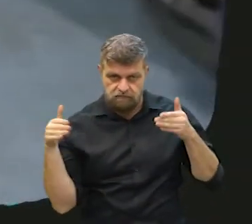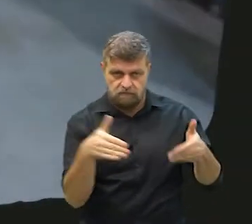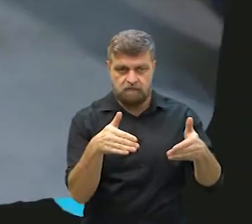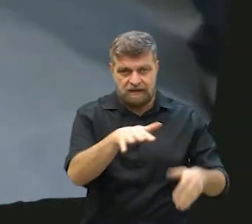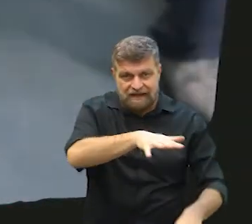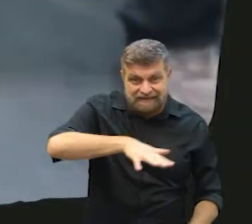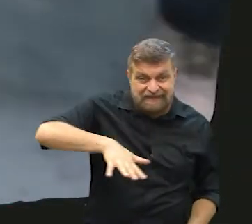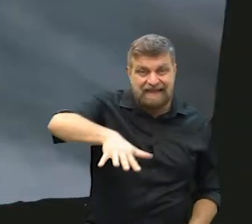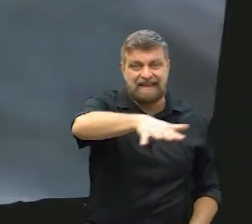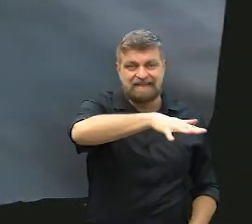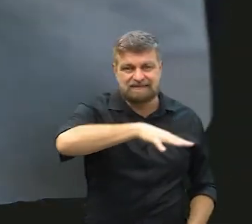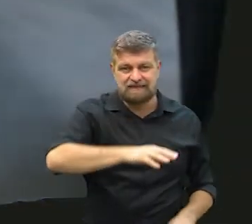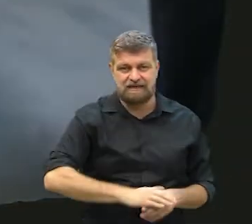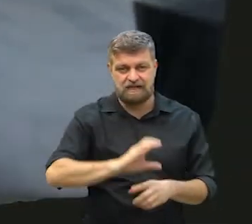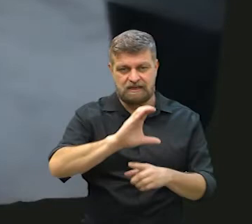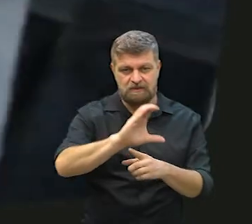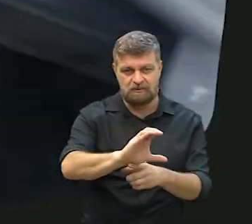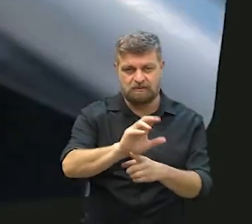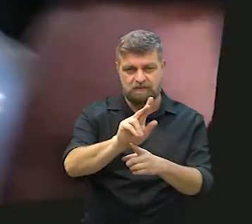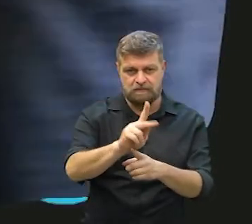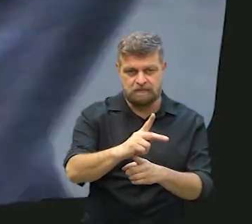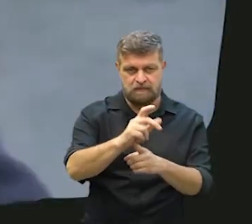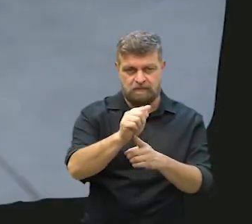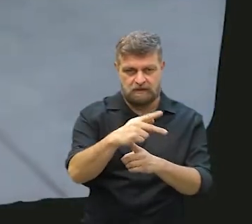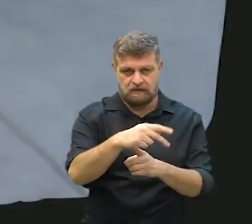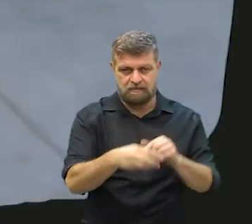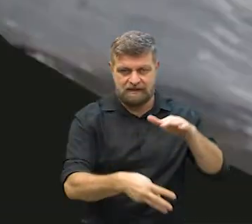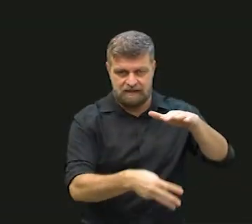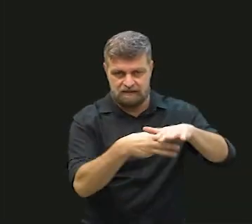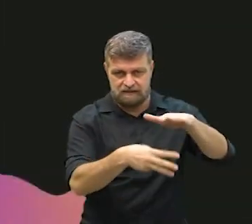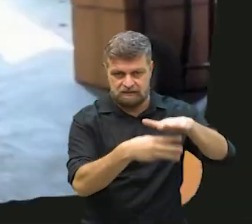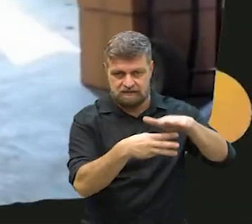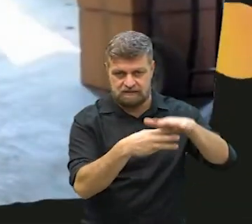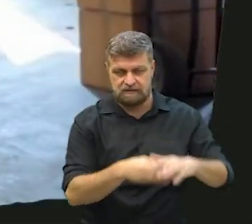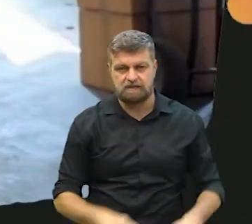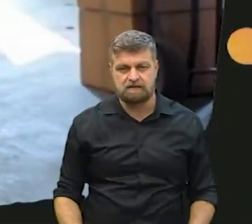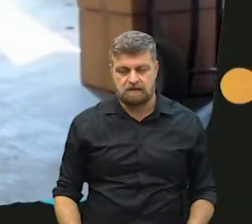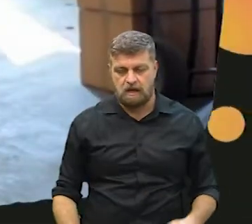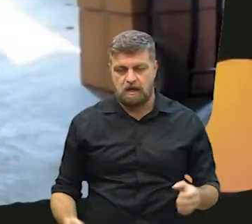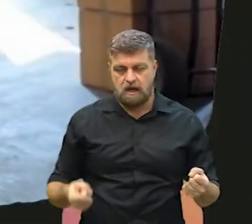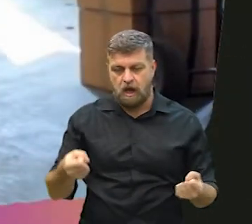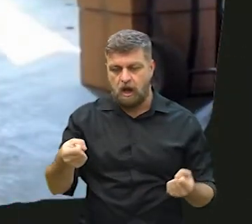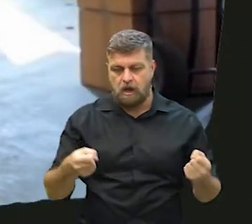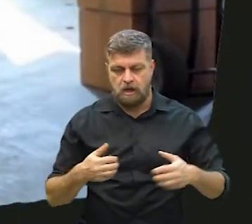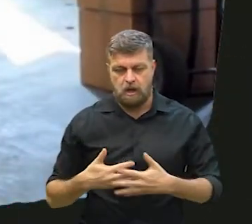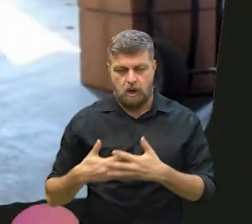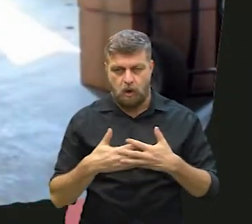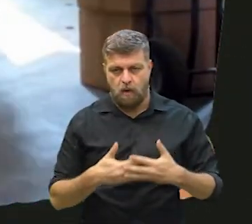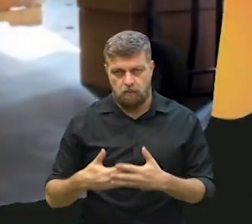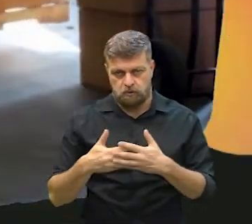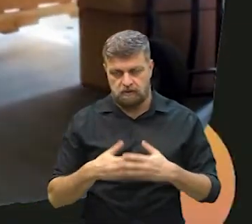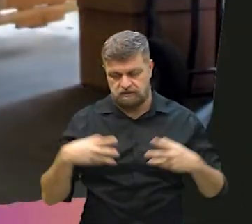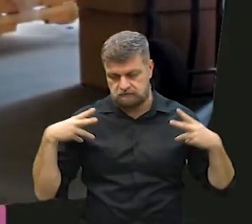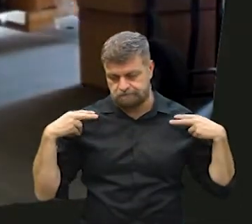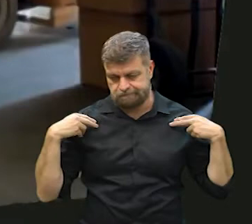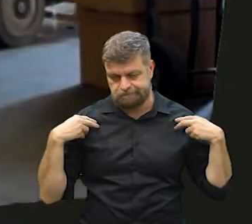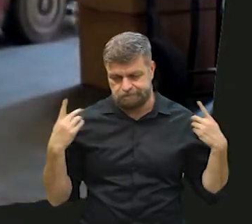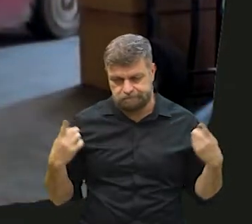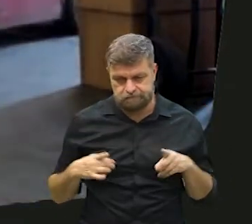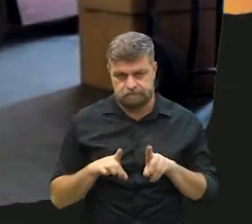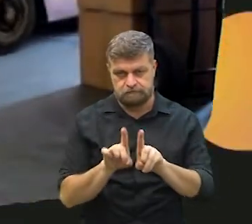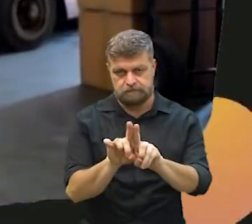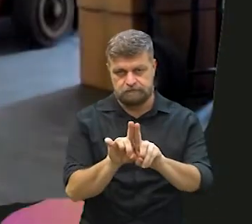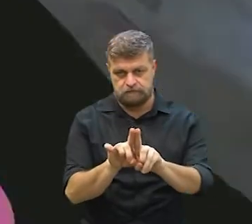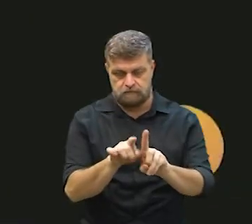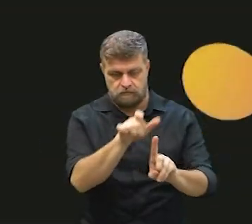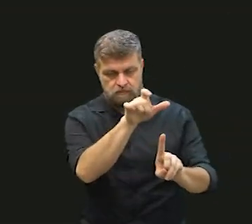atacando esse nicho, que é o chapa prestador de serviço para carga e descarga. E aqui cabe uma observação